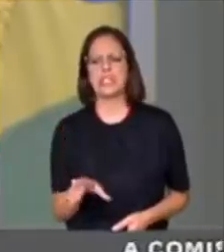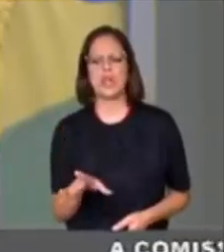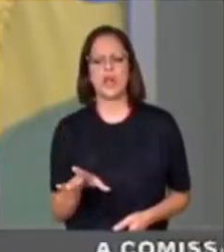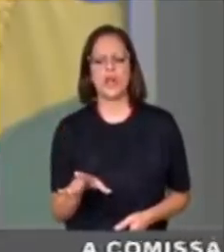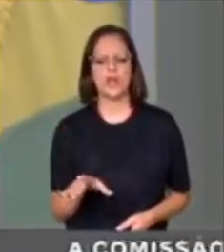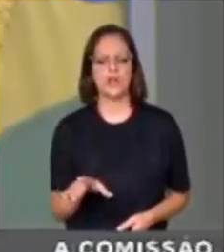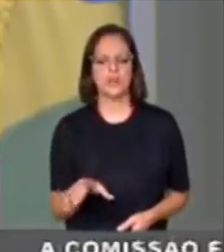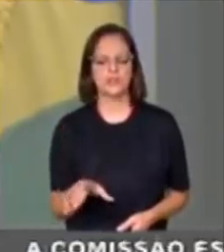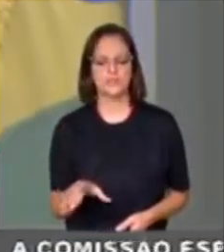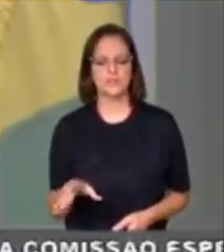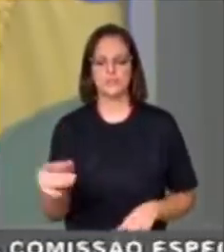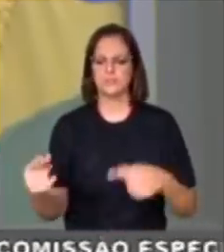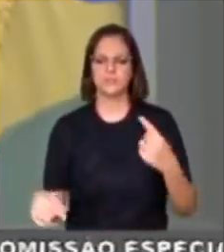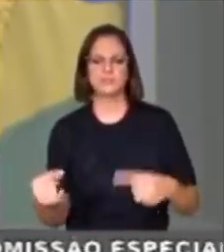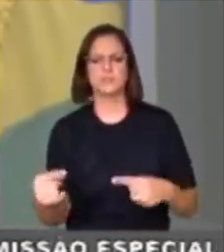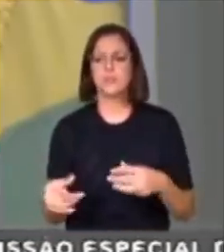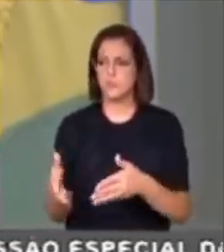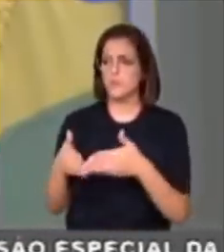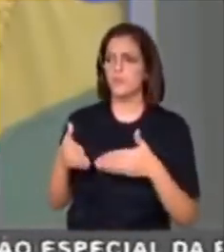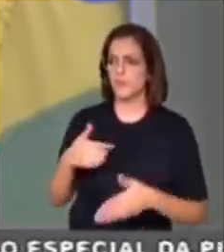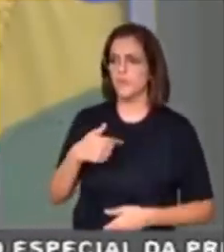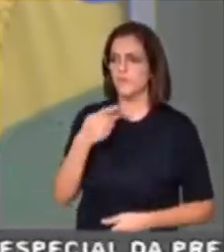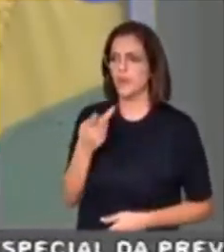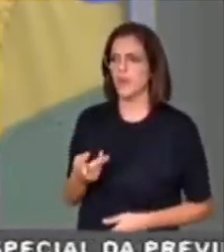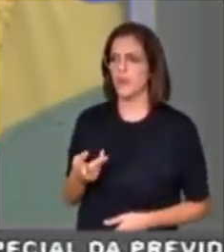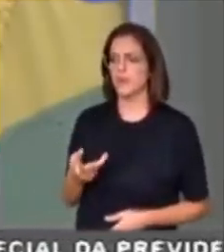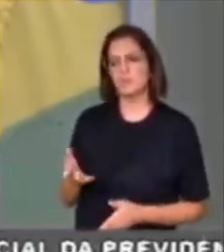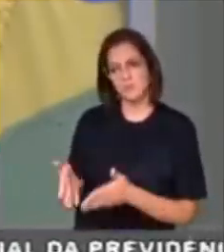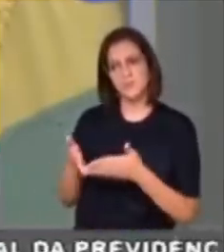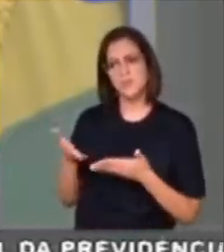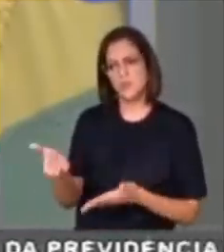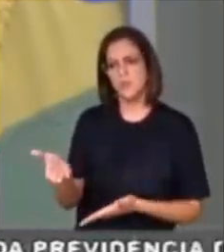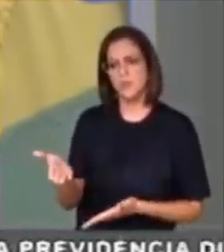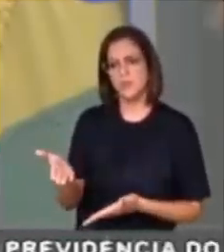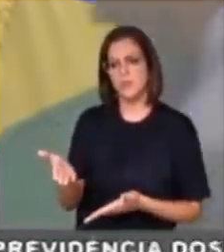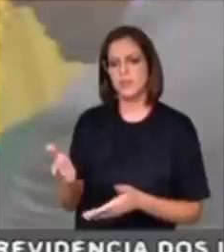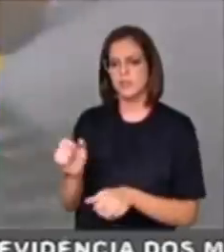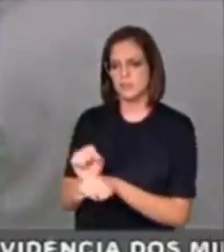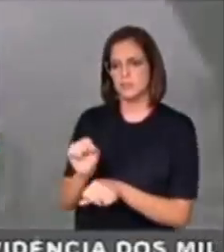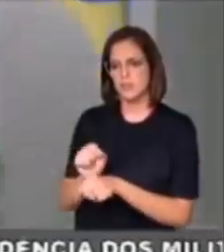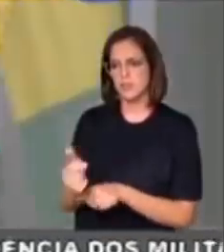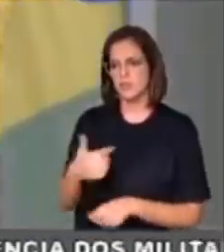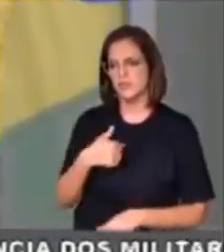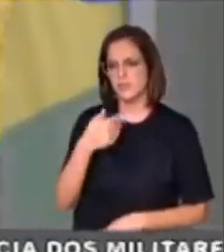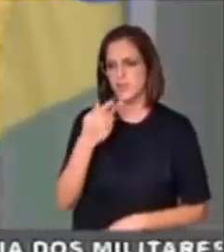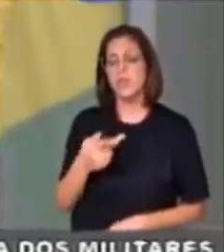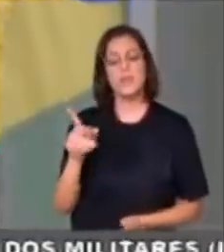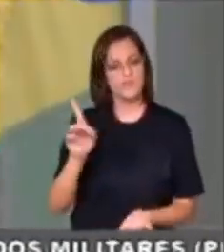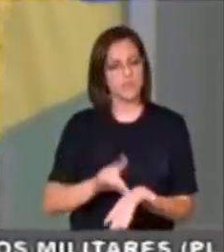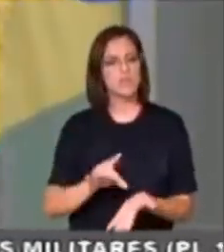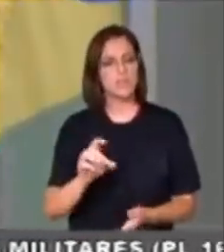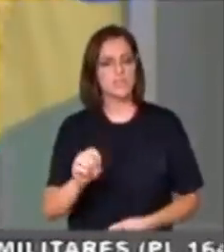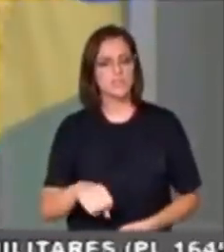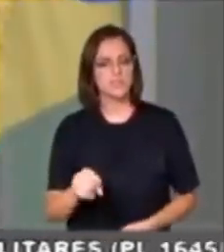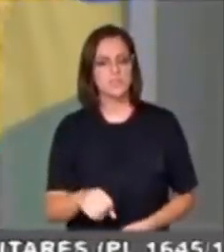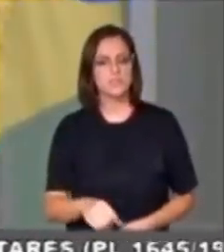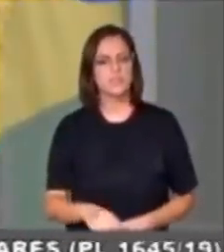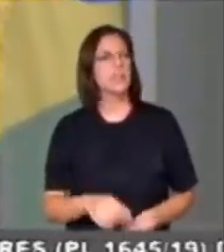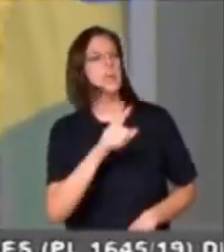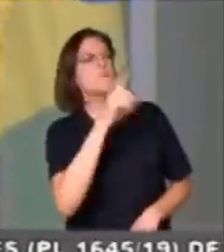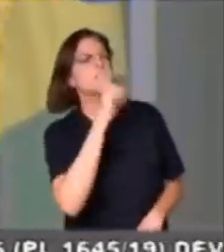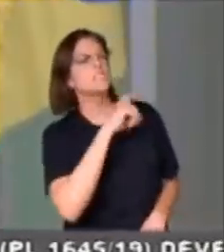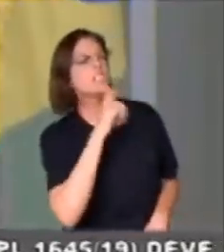de que meramente estou com a palavra. Isso não é verdadeiro. Estou com a palavra, deputado Bongás. Estou com a palavra, é verdadeiro, sim, a política aumenta, é pública. É mentira,